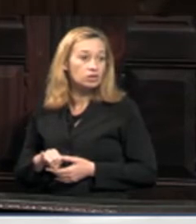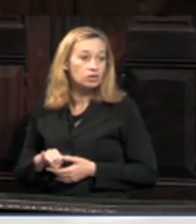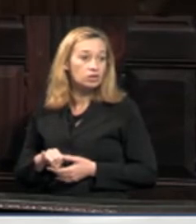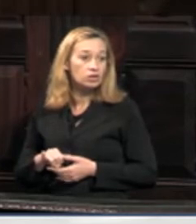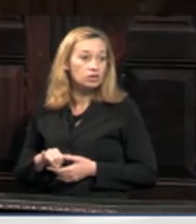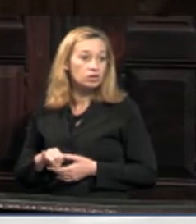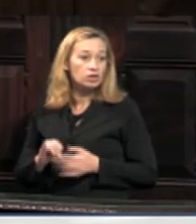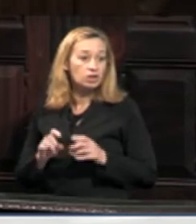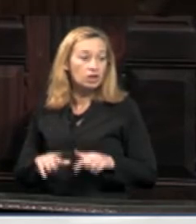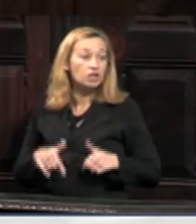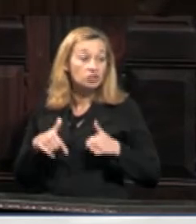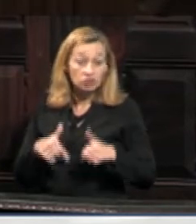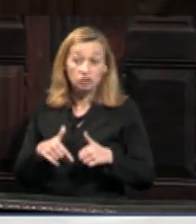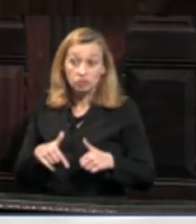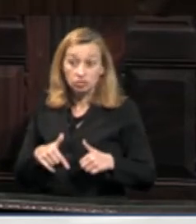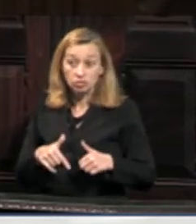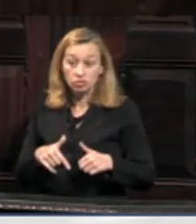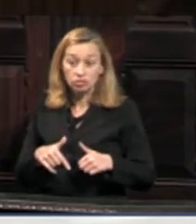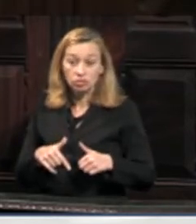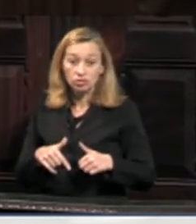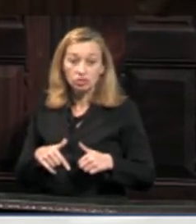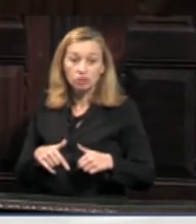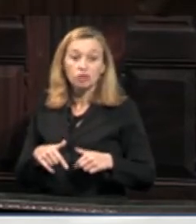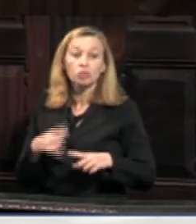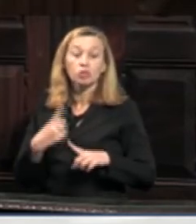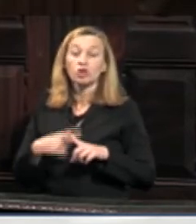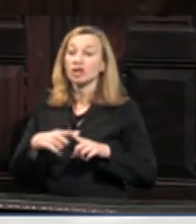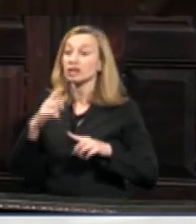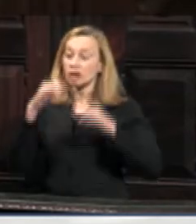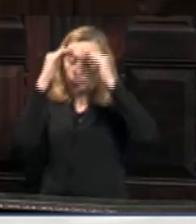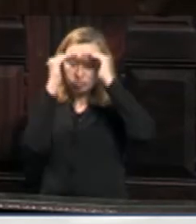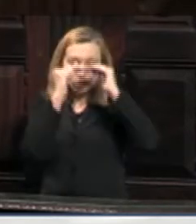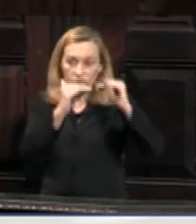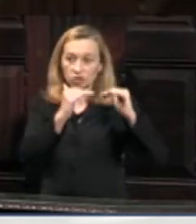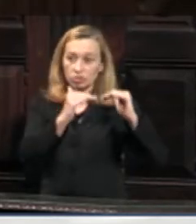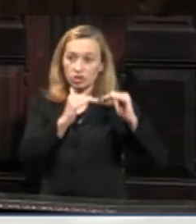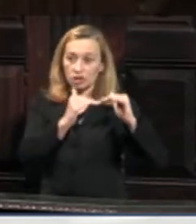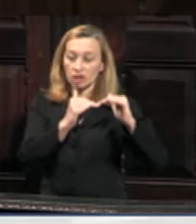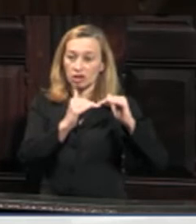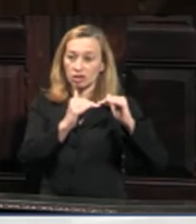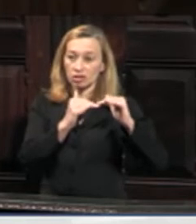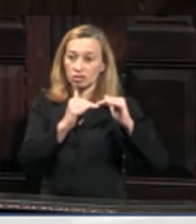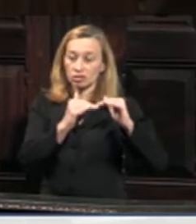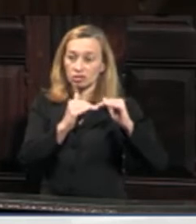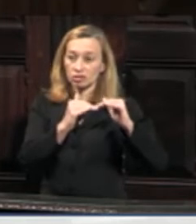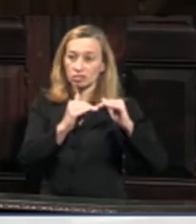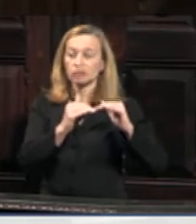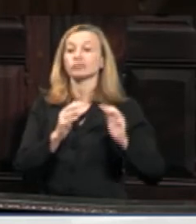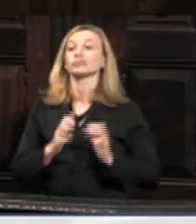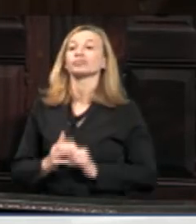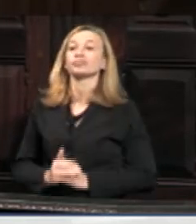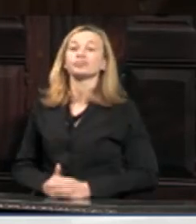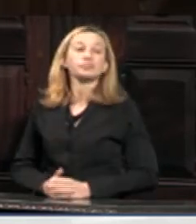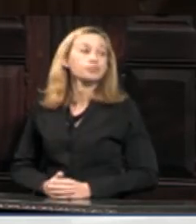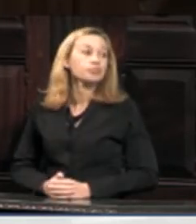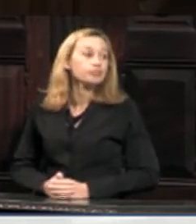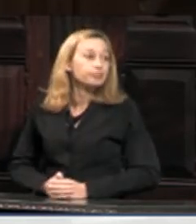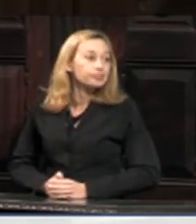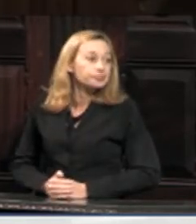republicanos, isto é, não respeitaram a coisa pública.